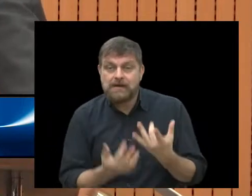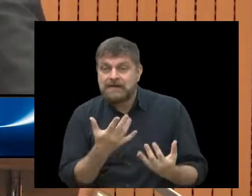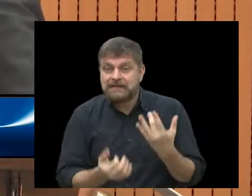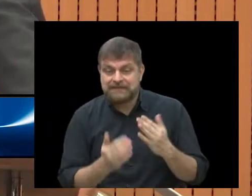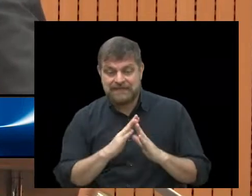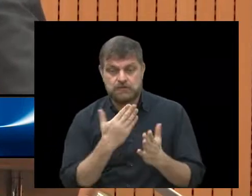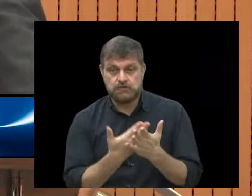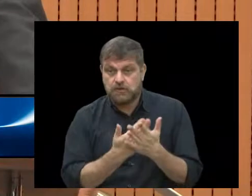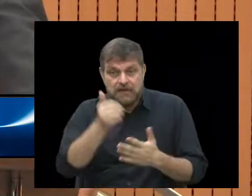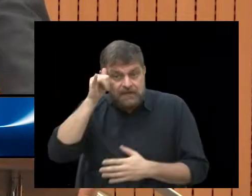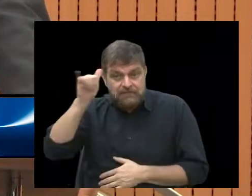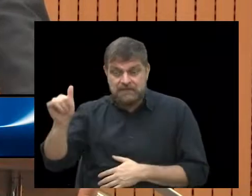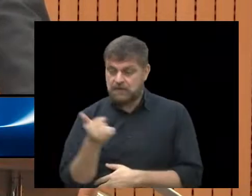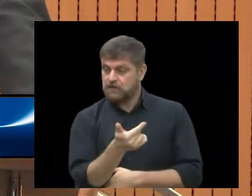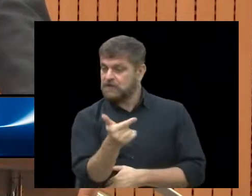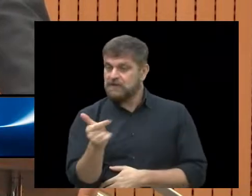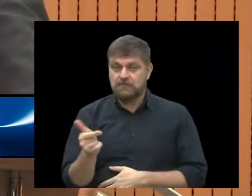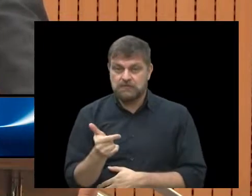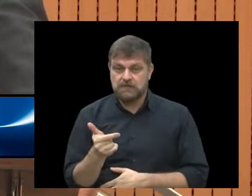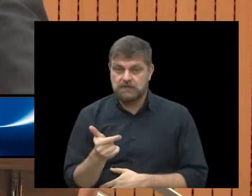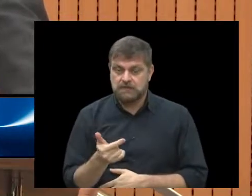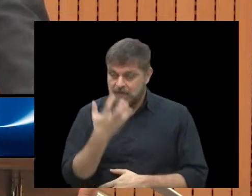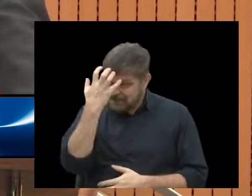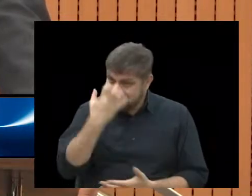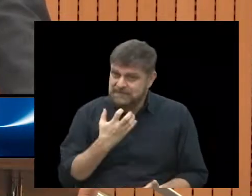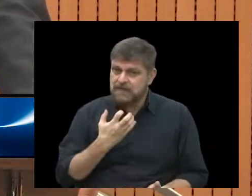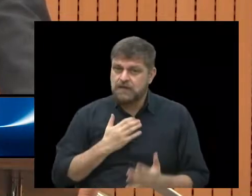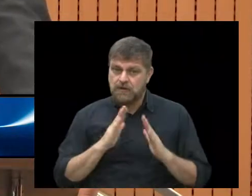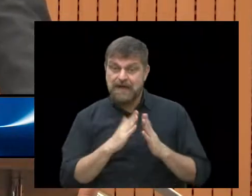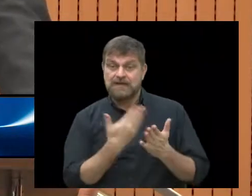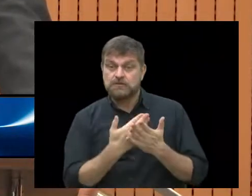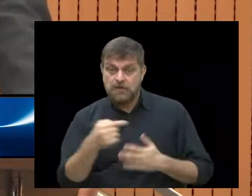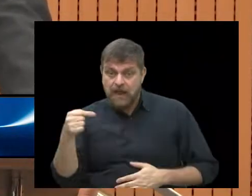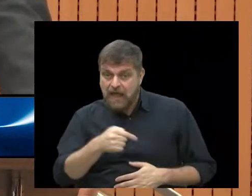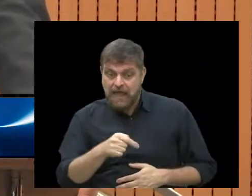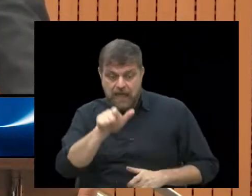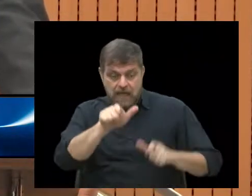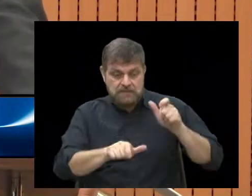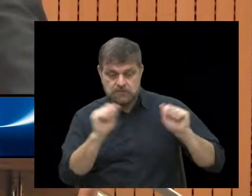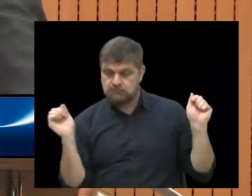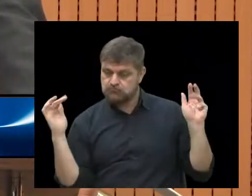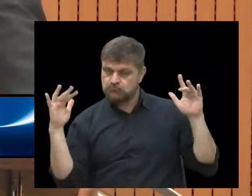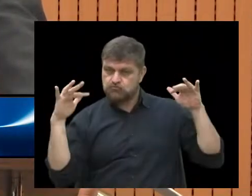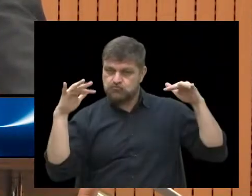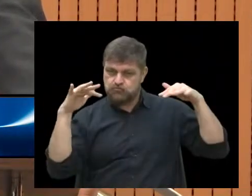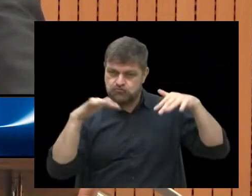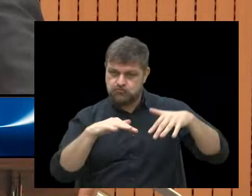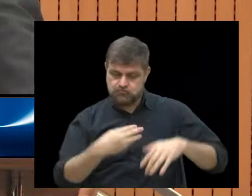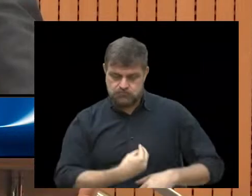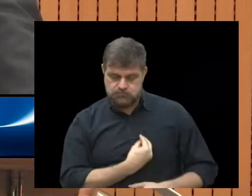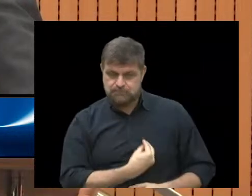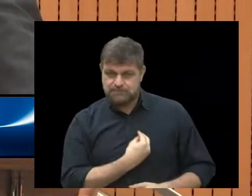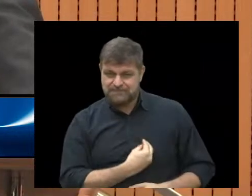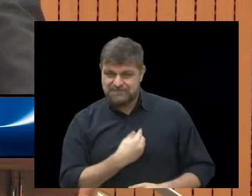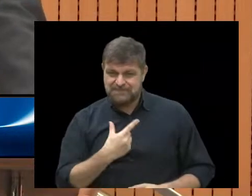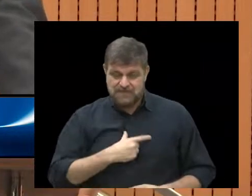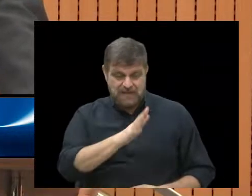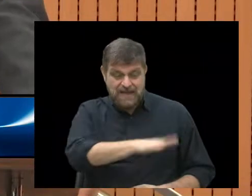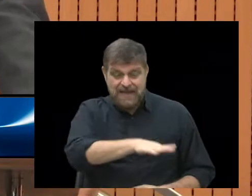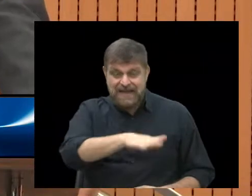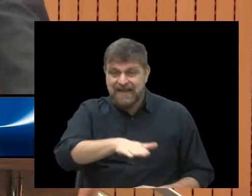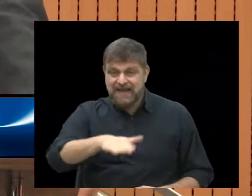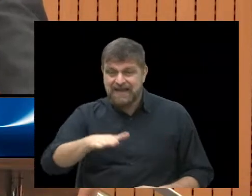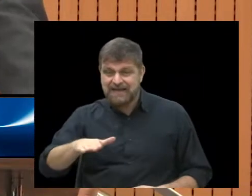das escolas. E tudo isso é muito grave. As escolas são espaços muito vulneráveis, são centenas de